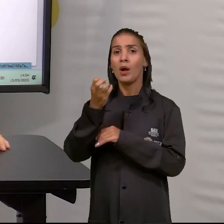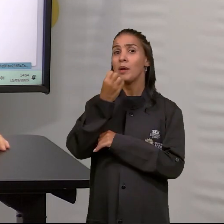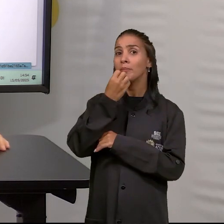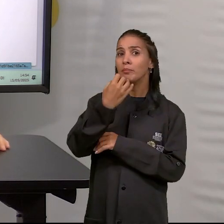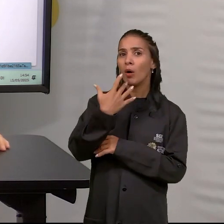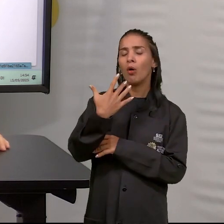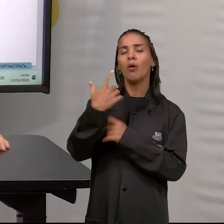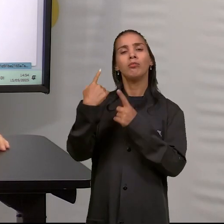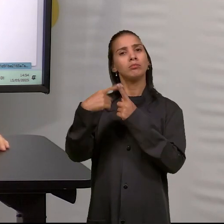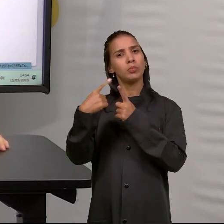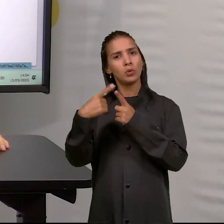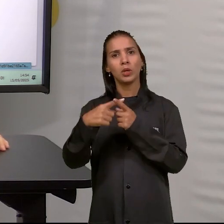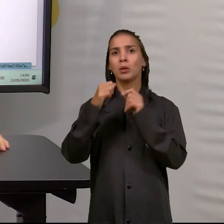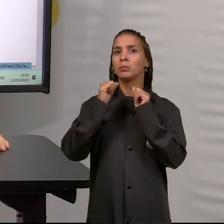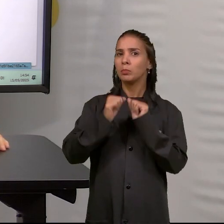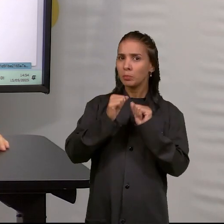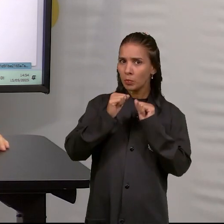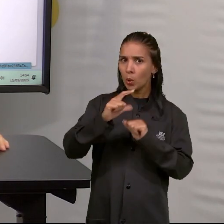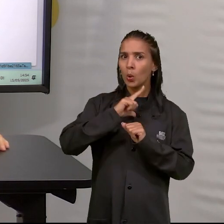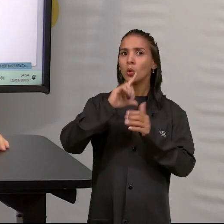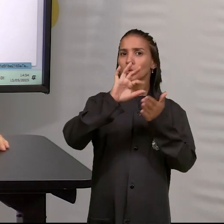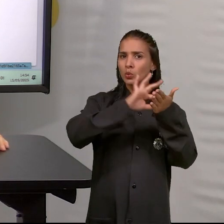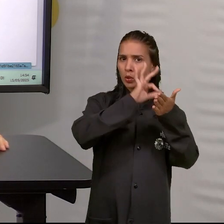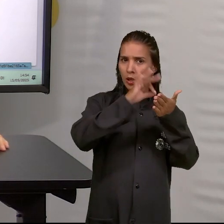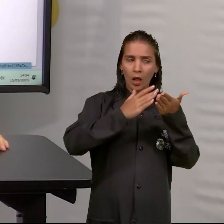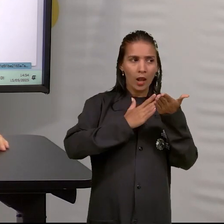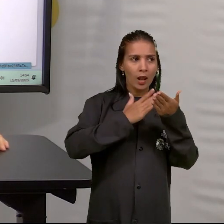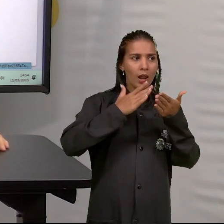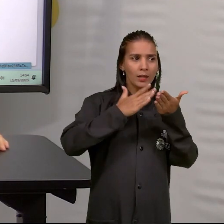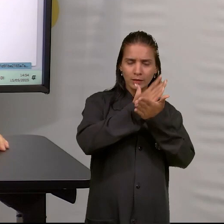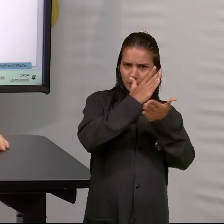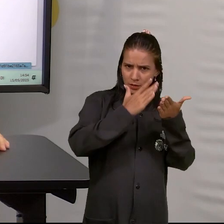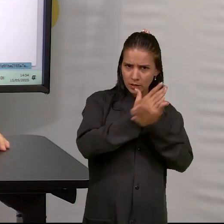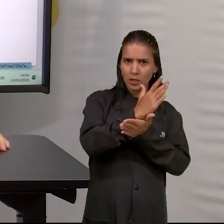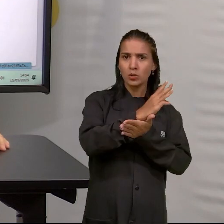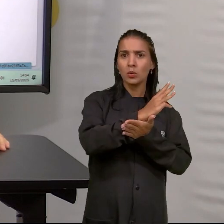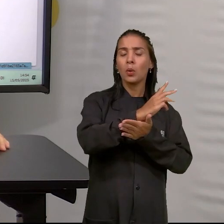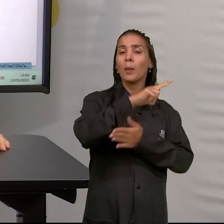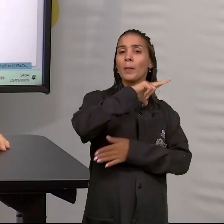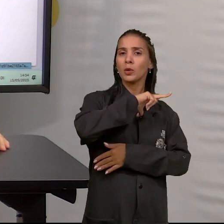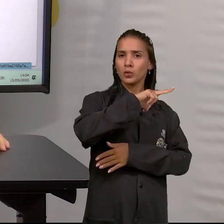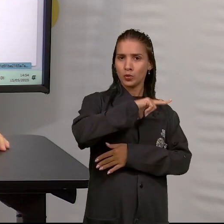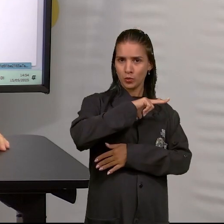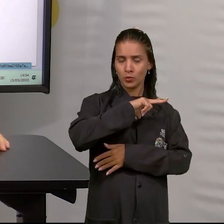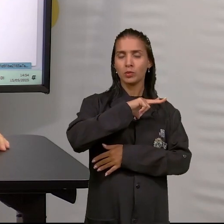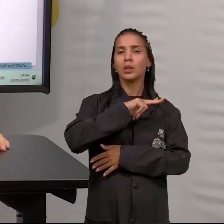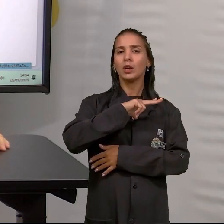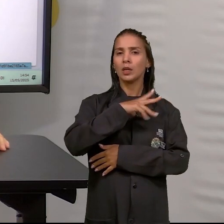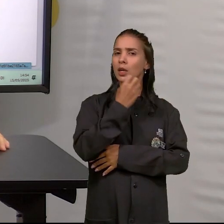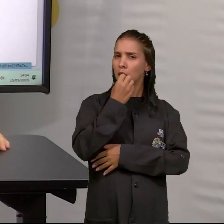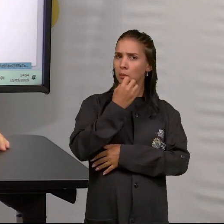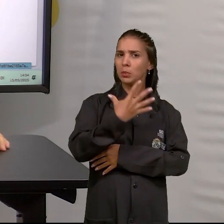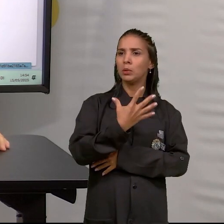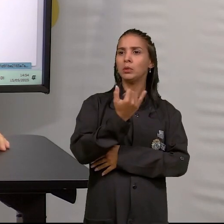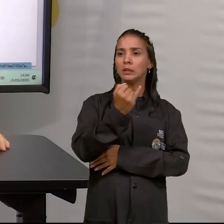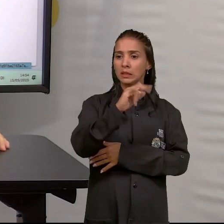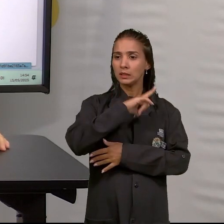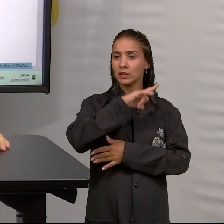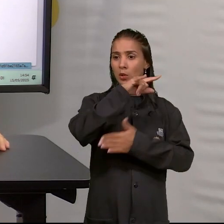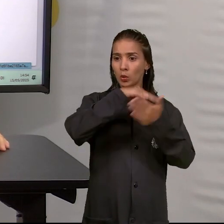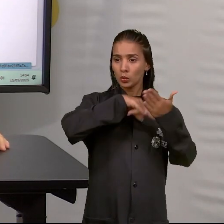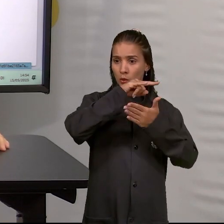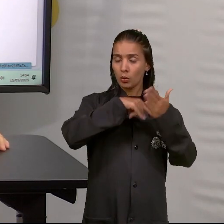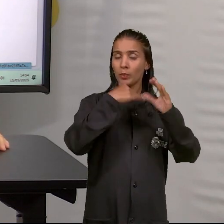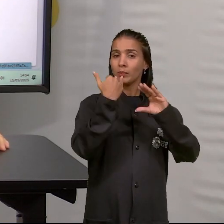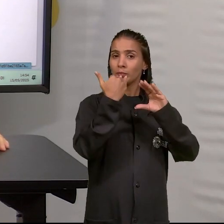ter o acesso com os particulares. Se você tem uma licitação em andamento no seu órgão e você tem um documento para disponibilizar ou para